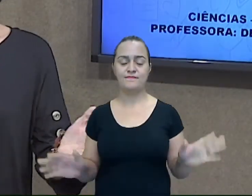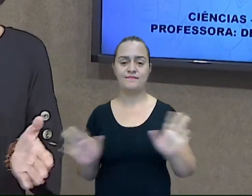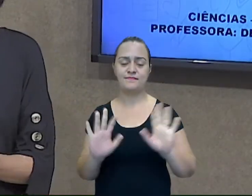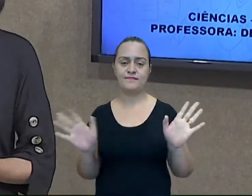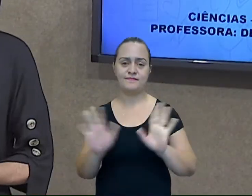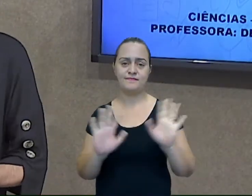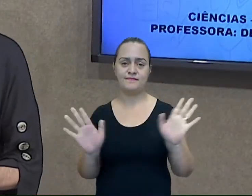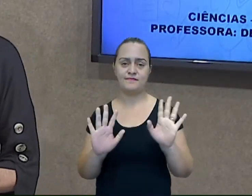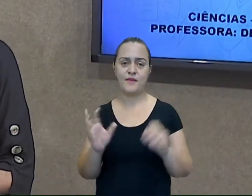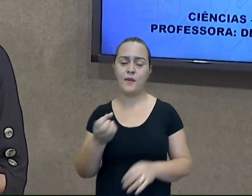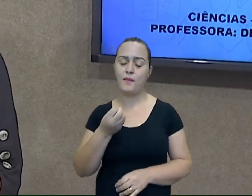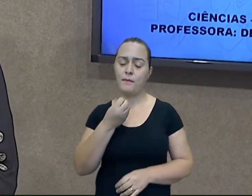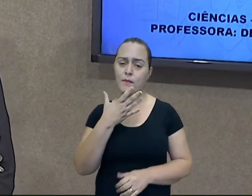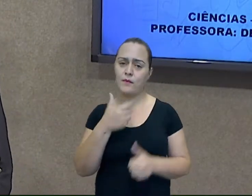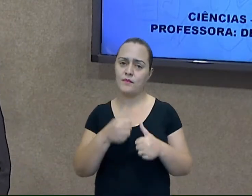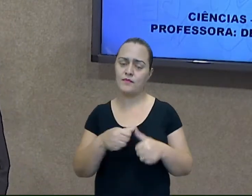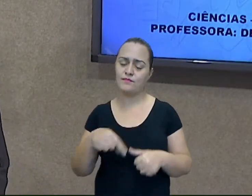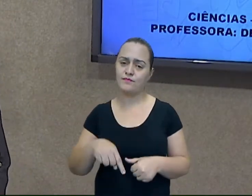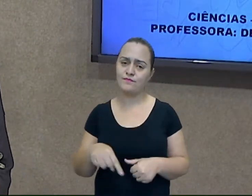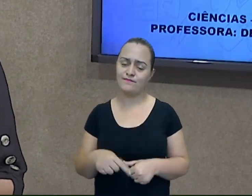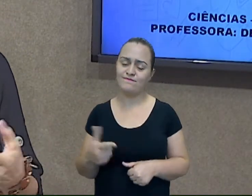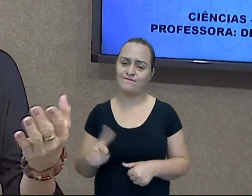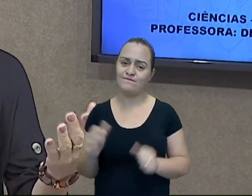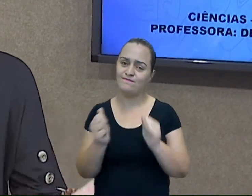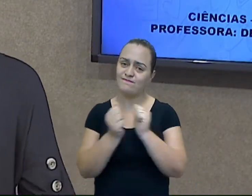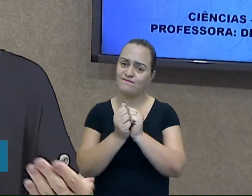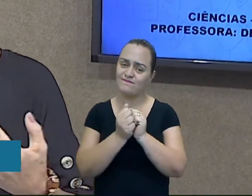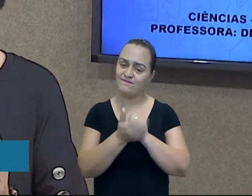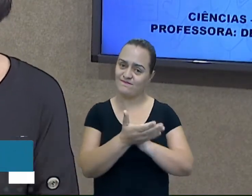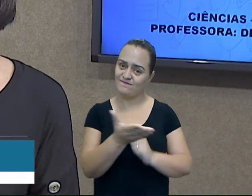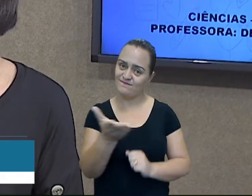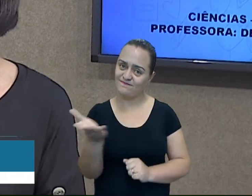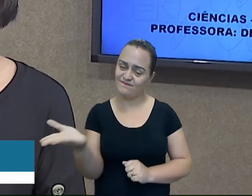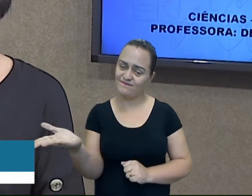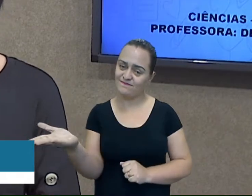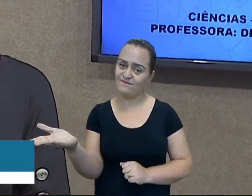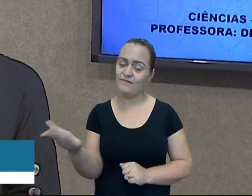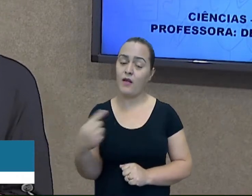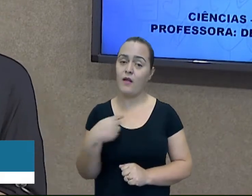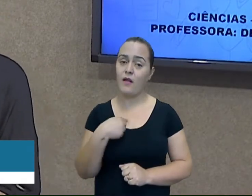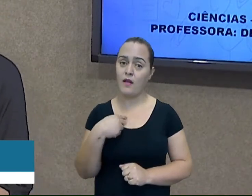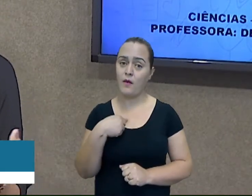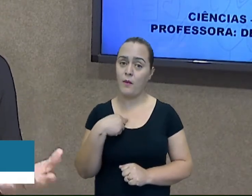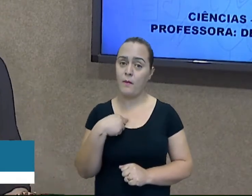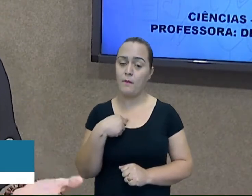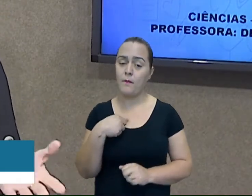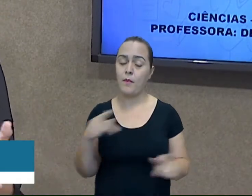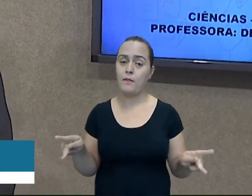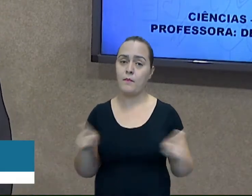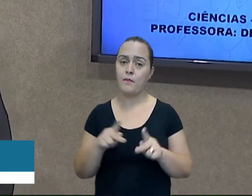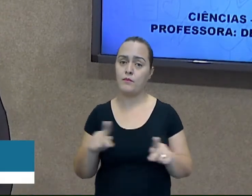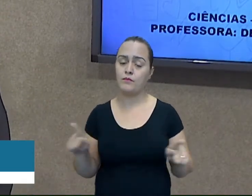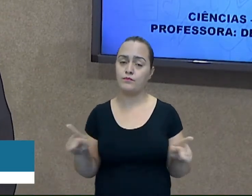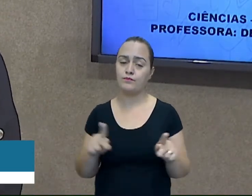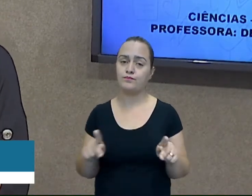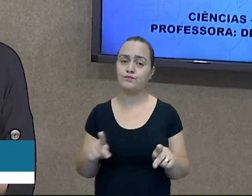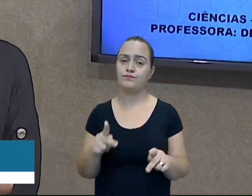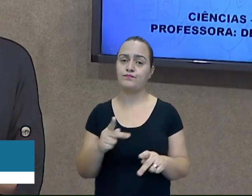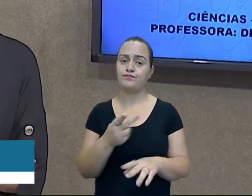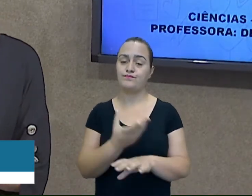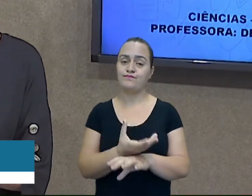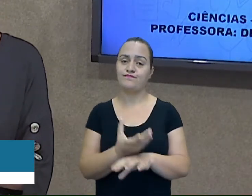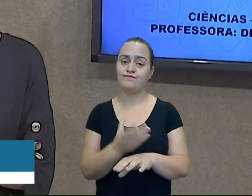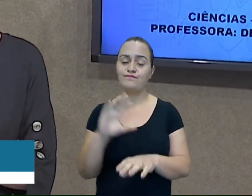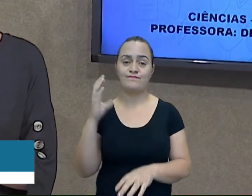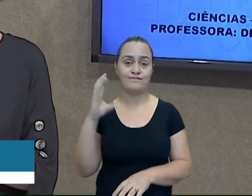Olá, que bom estar novamente aqui com você. Eu, Delma, professora de Ciências da Rede Municipal de Educação